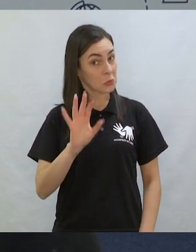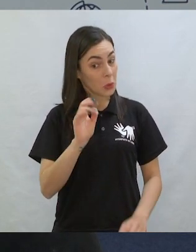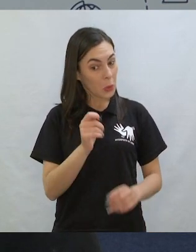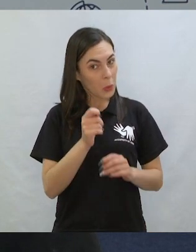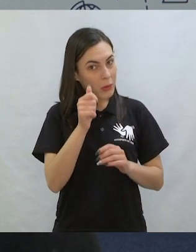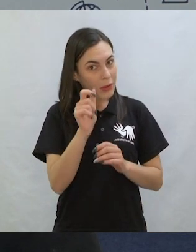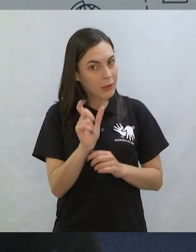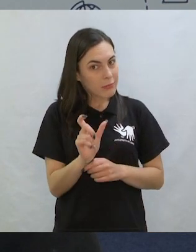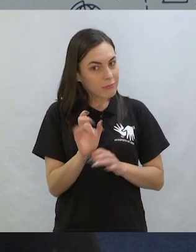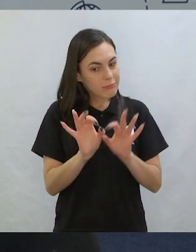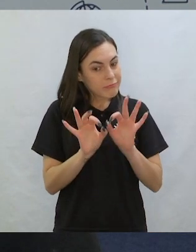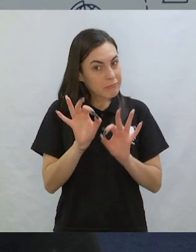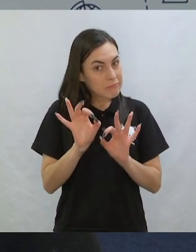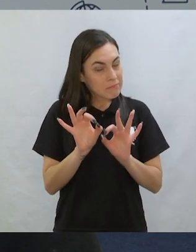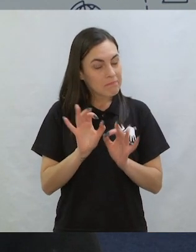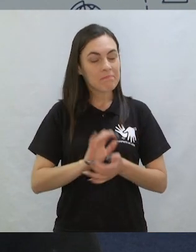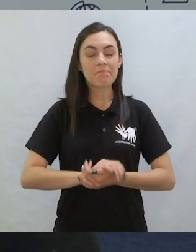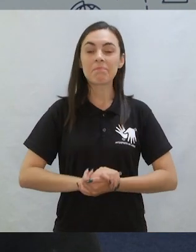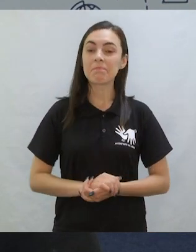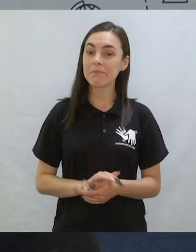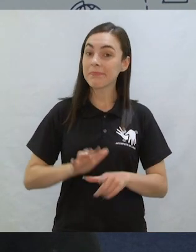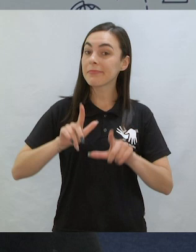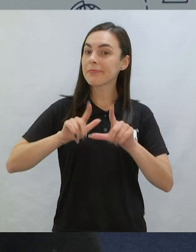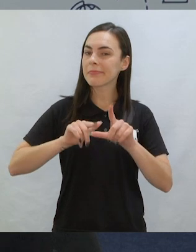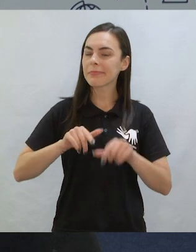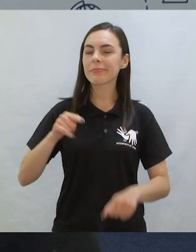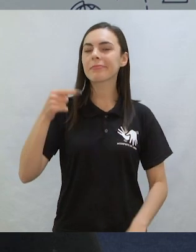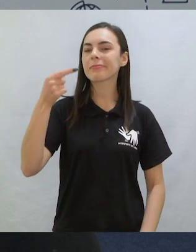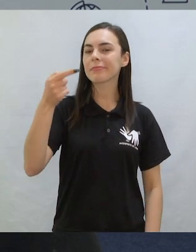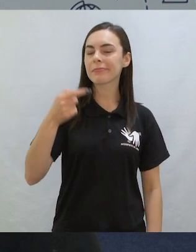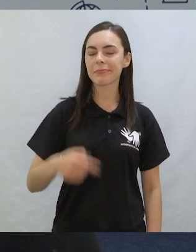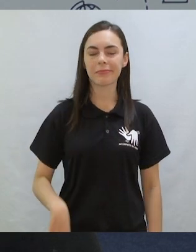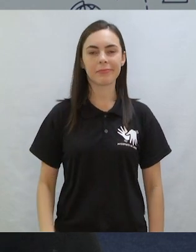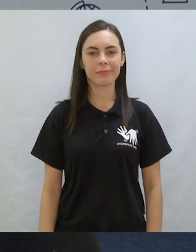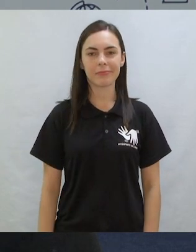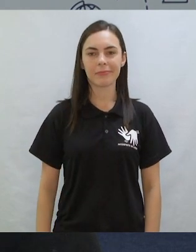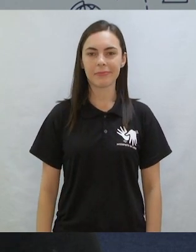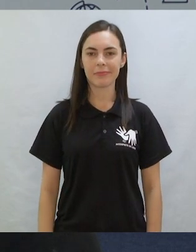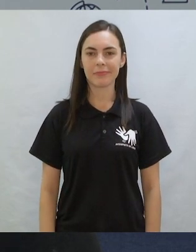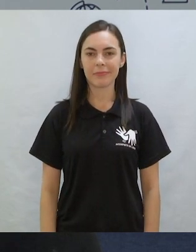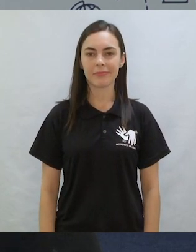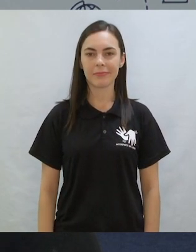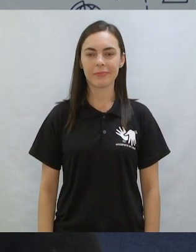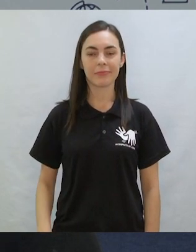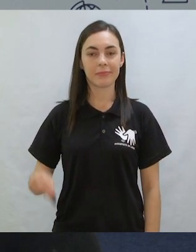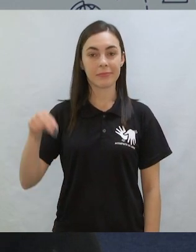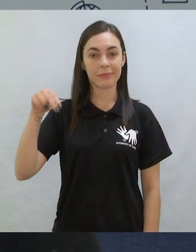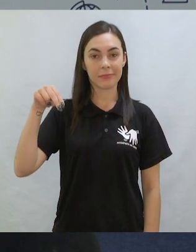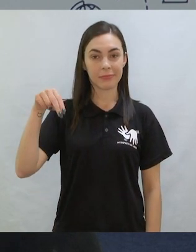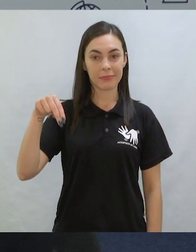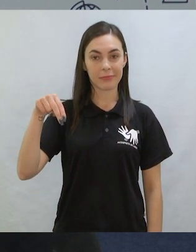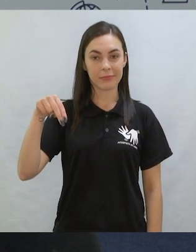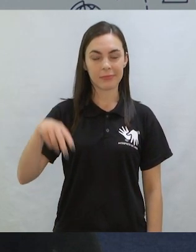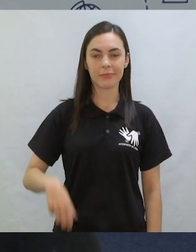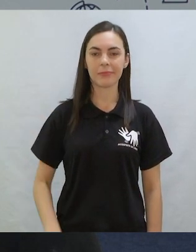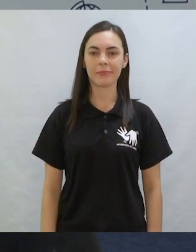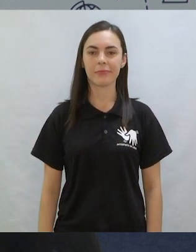Já tá formando uma palavra. Próxima letra, letra